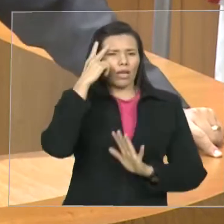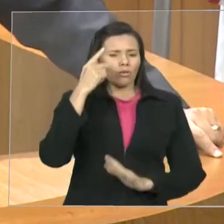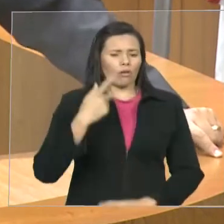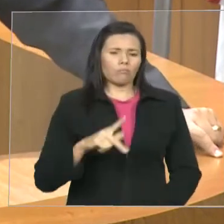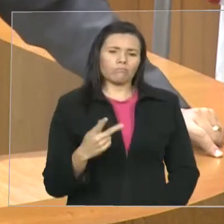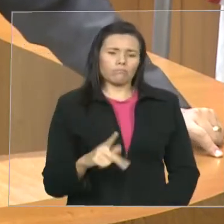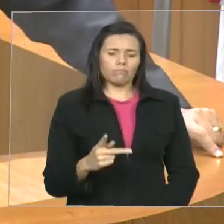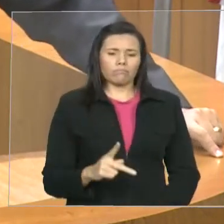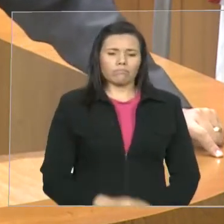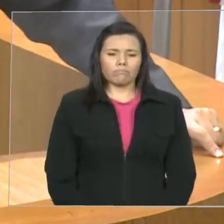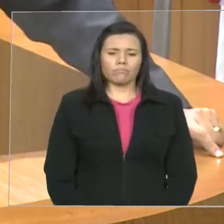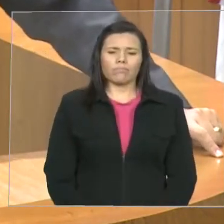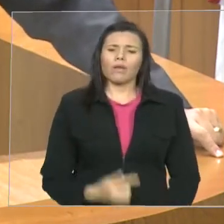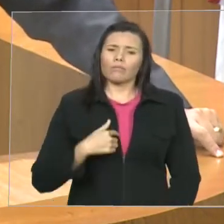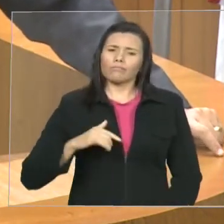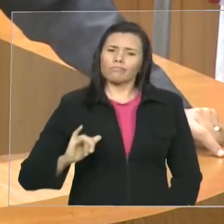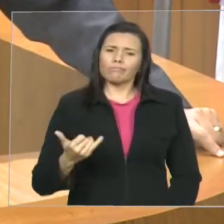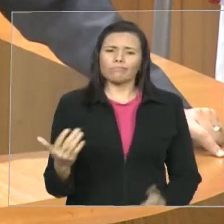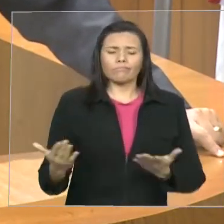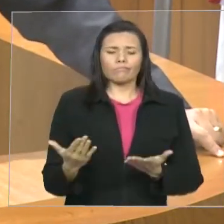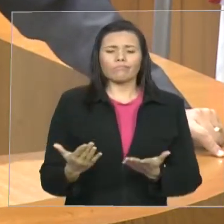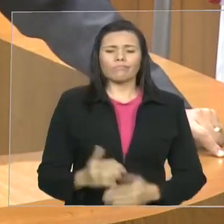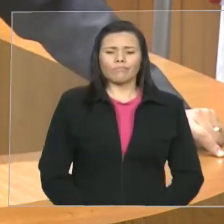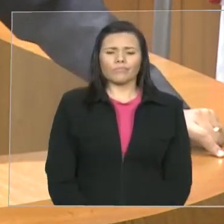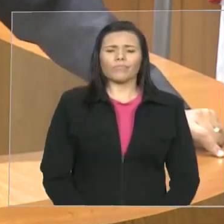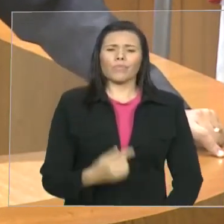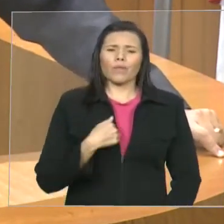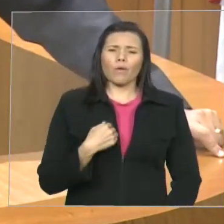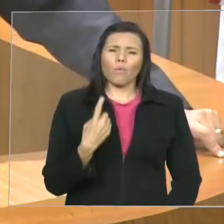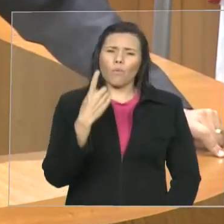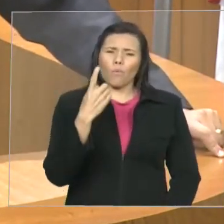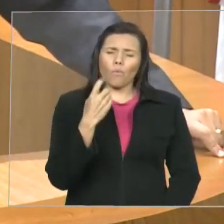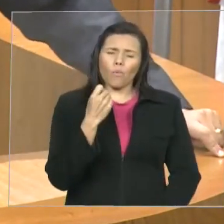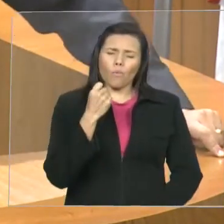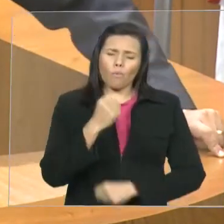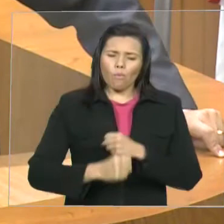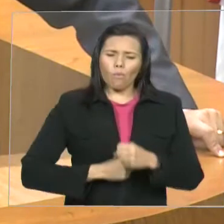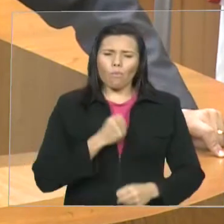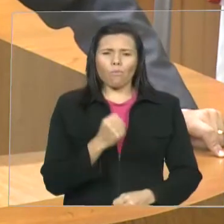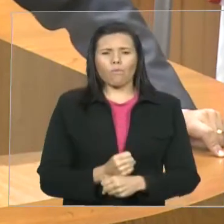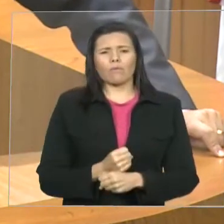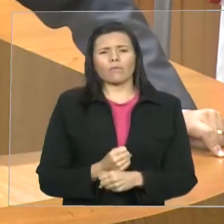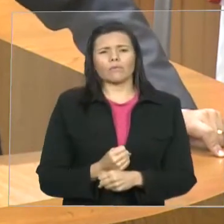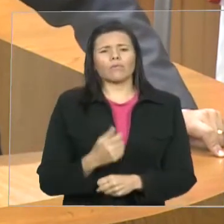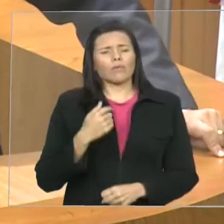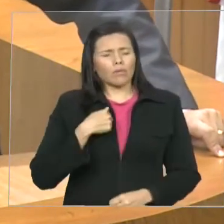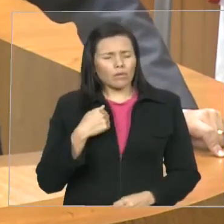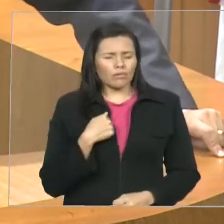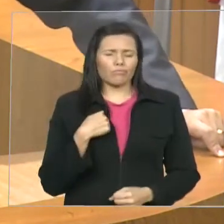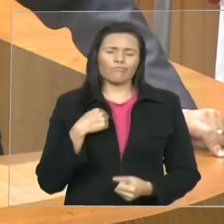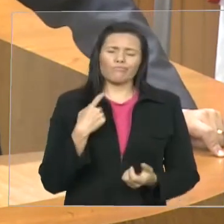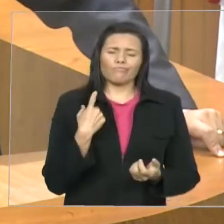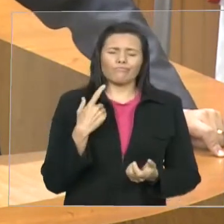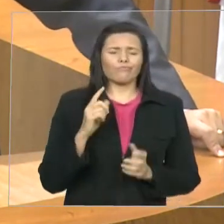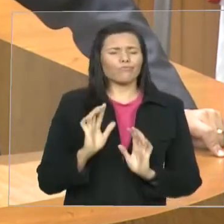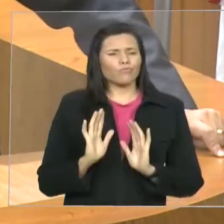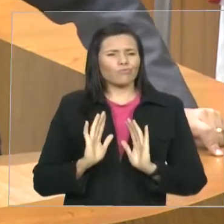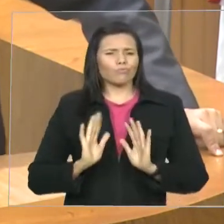tinha falado, foi mais de um ano de encaminhamentos, inúmeras reuniões,